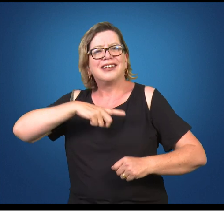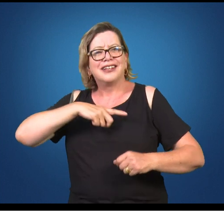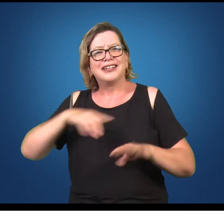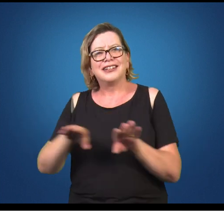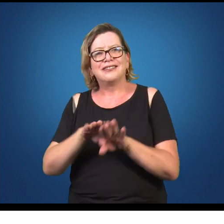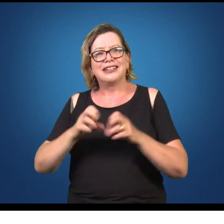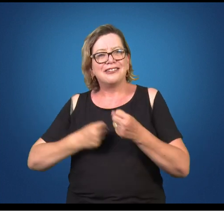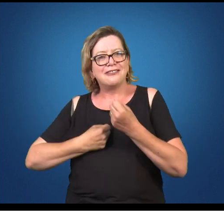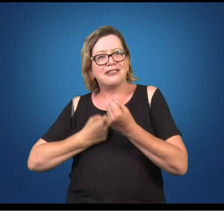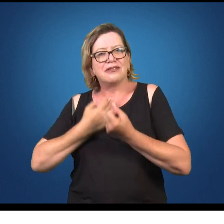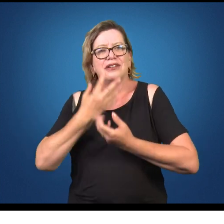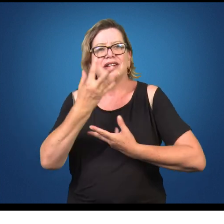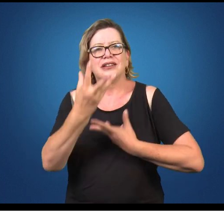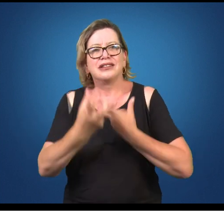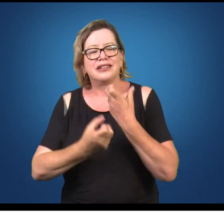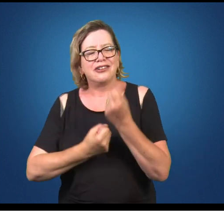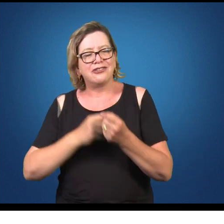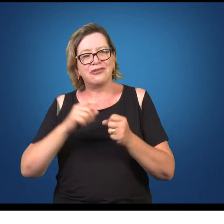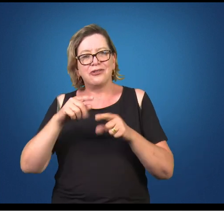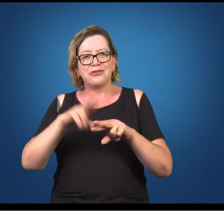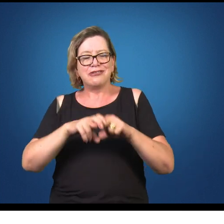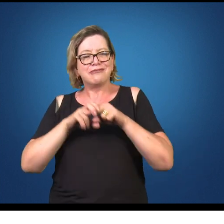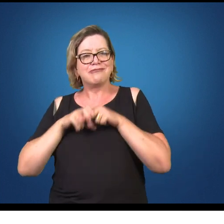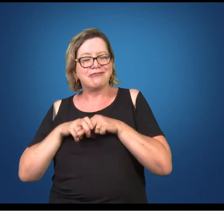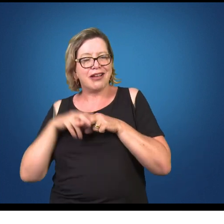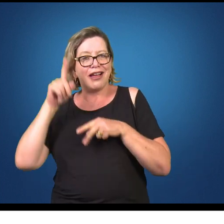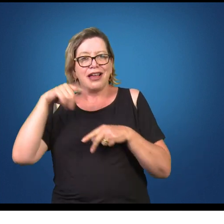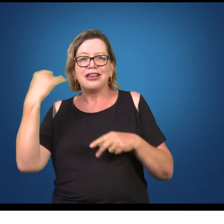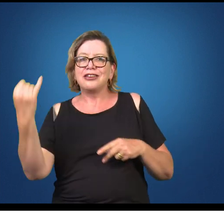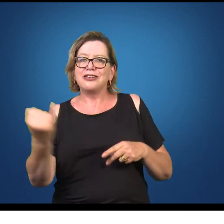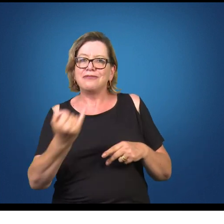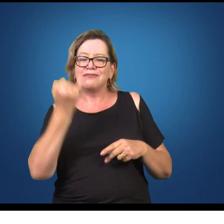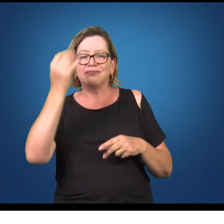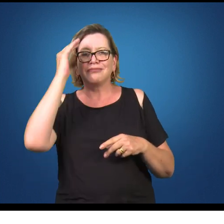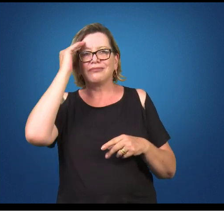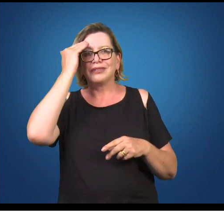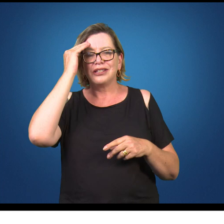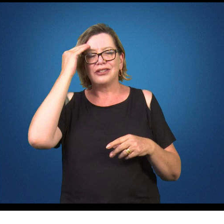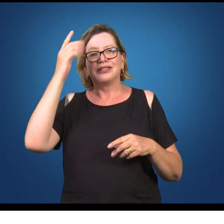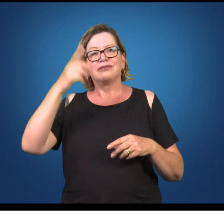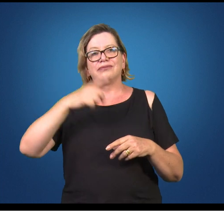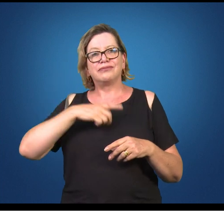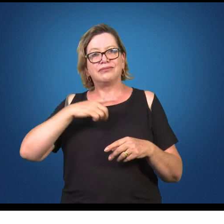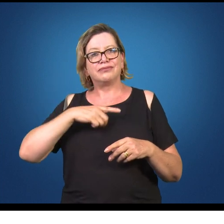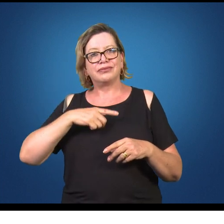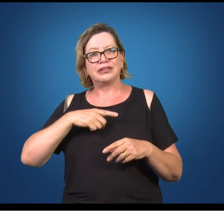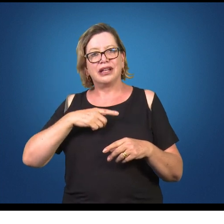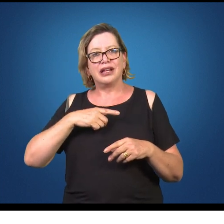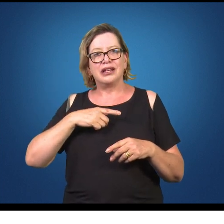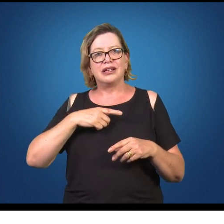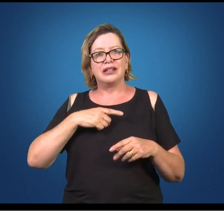Né? E nisso é fundamental esse entendimento, o entendimento